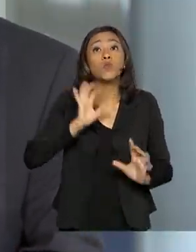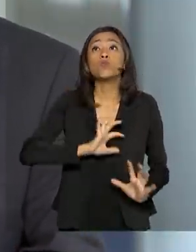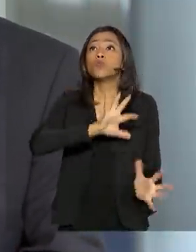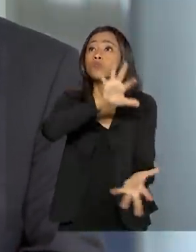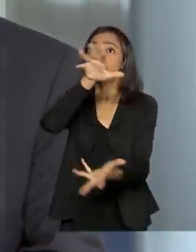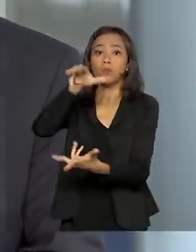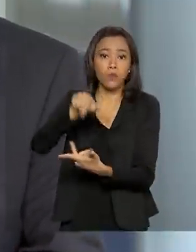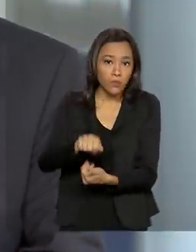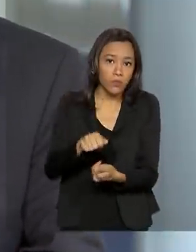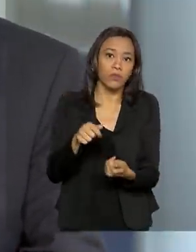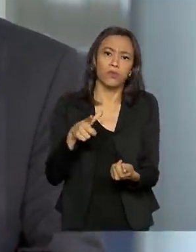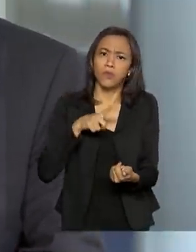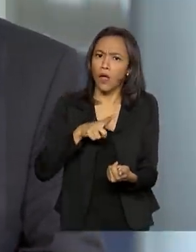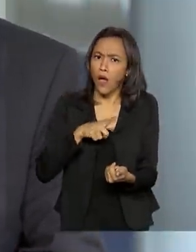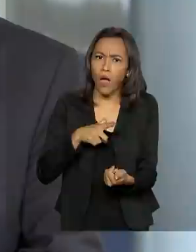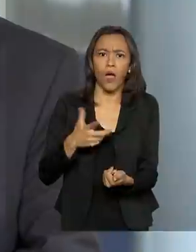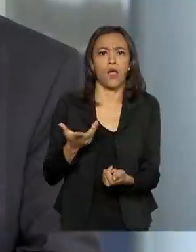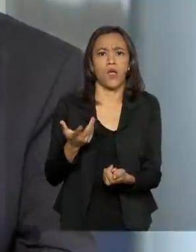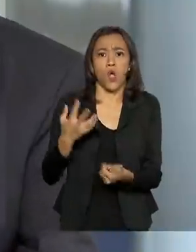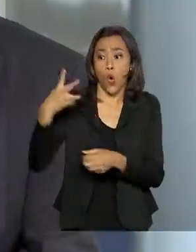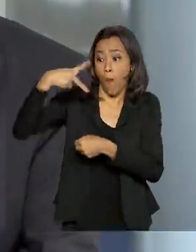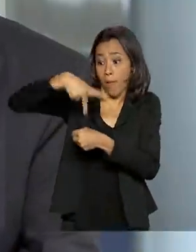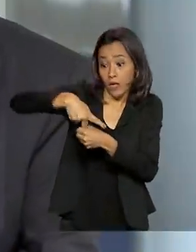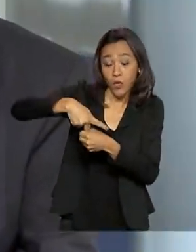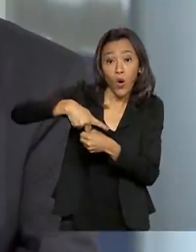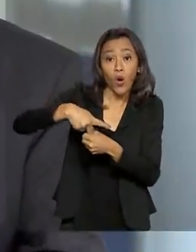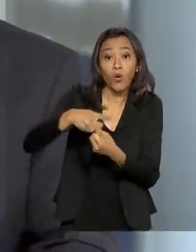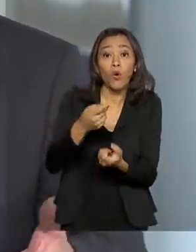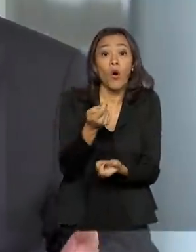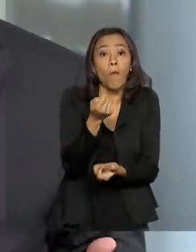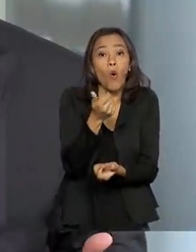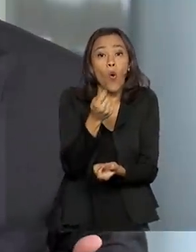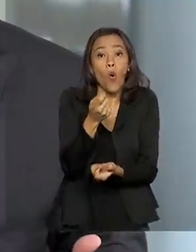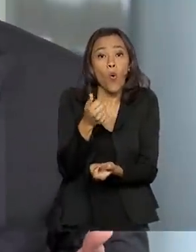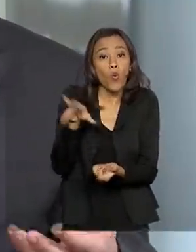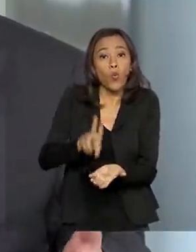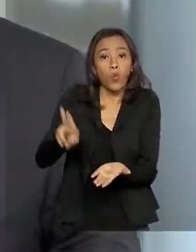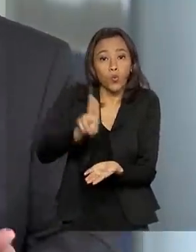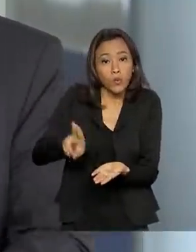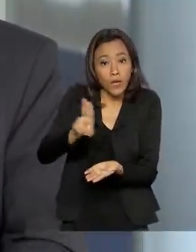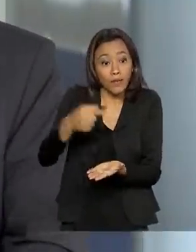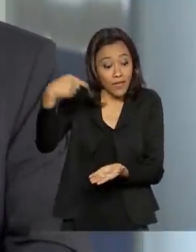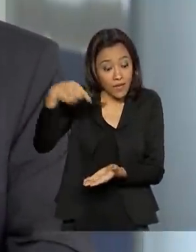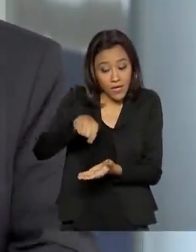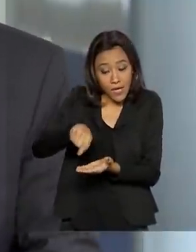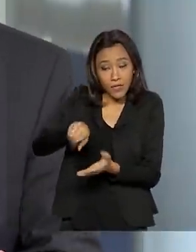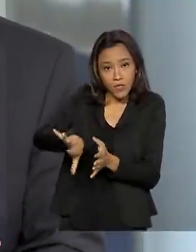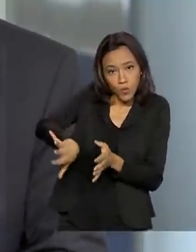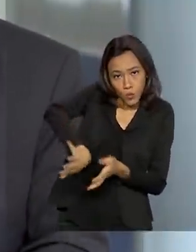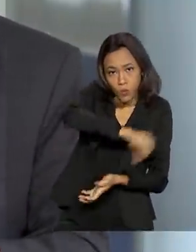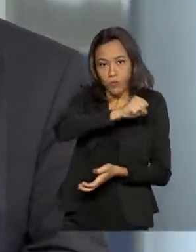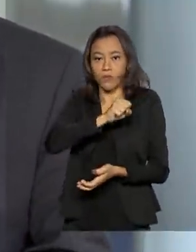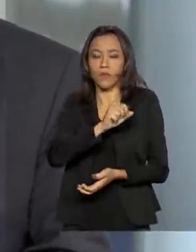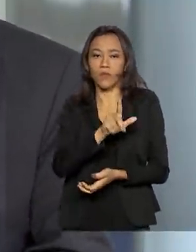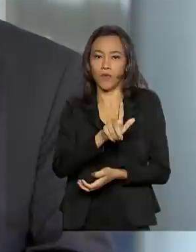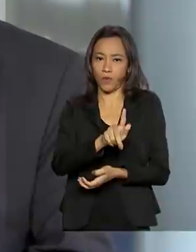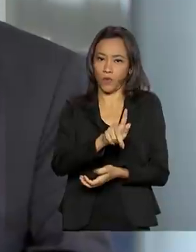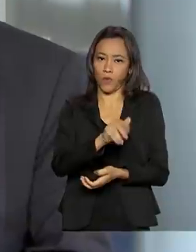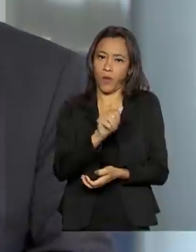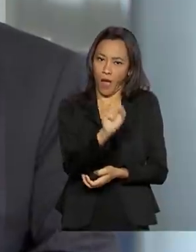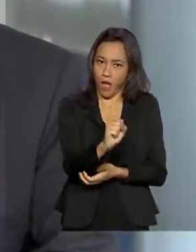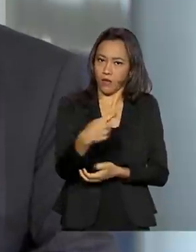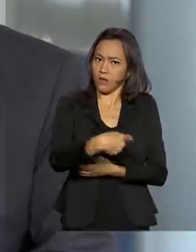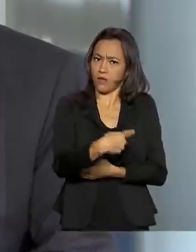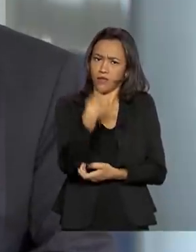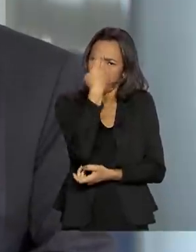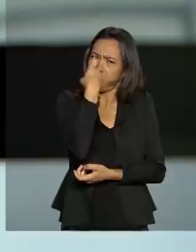gás, porque o petróleo está sendo menos consumido e esse gás é feito do petróleo. Então, as pessoas não precisam se